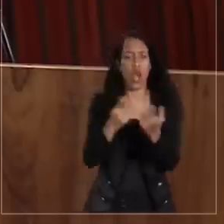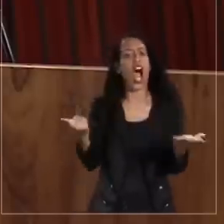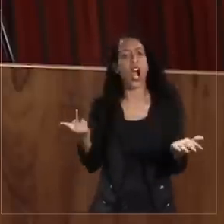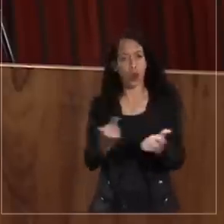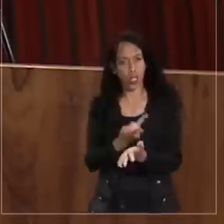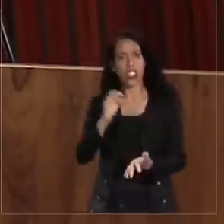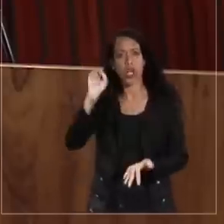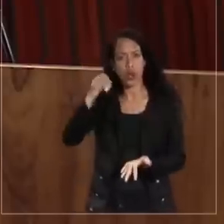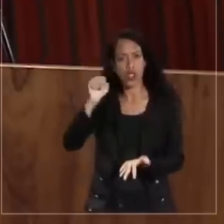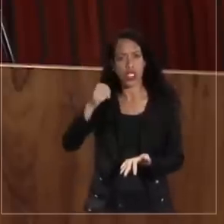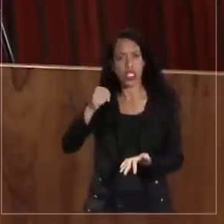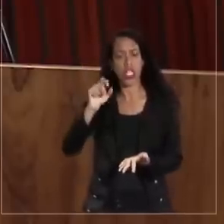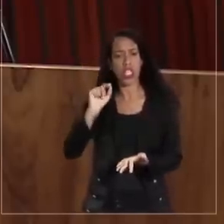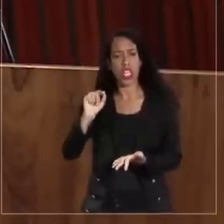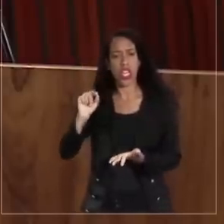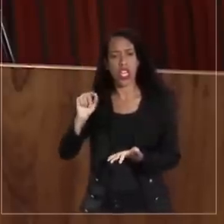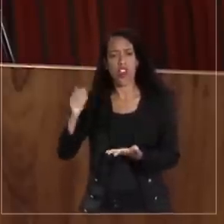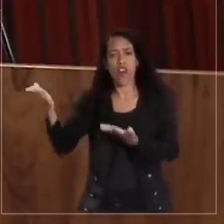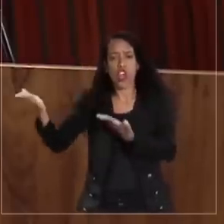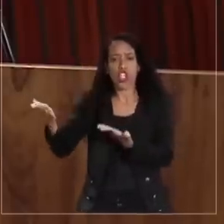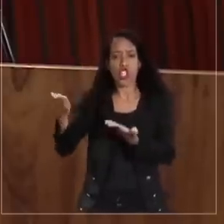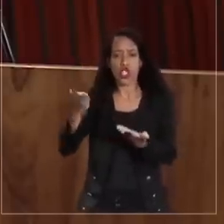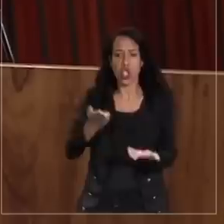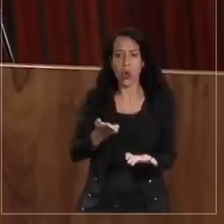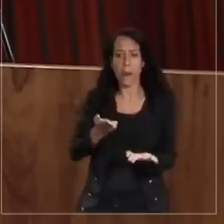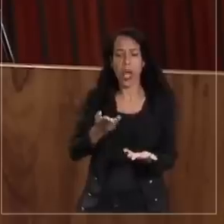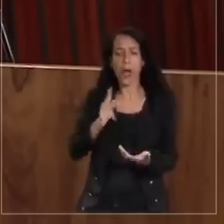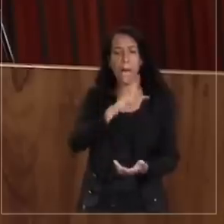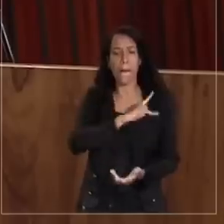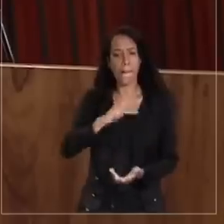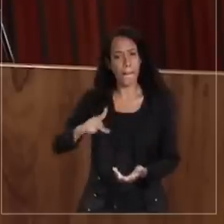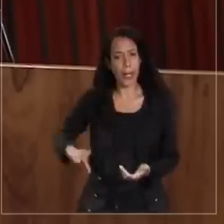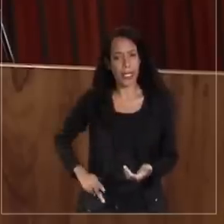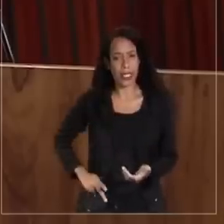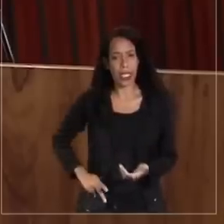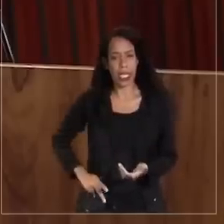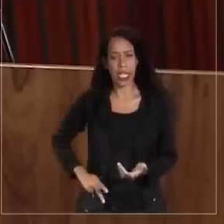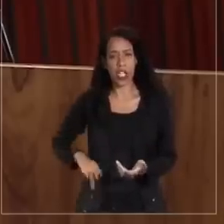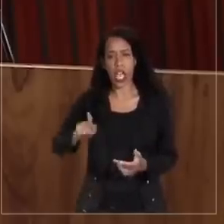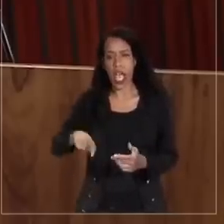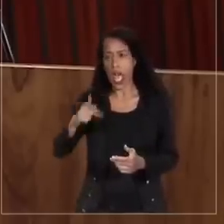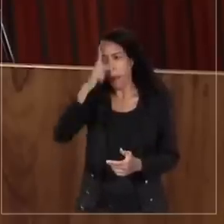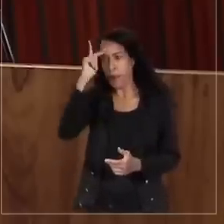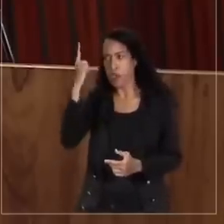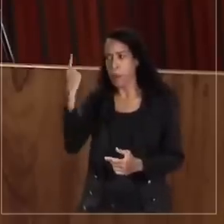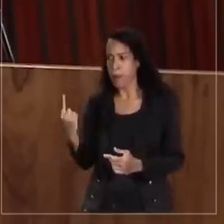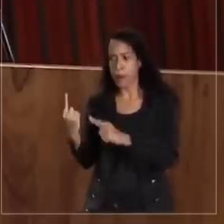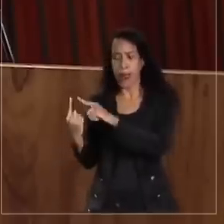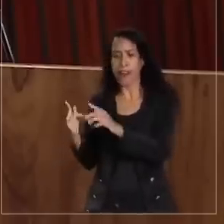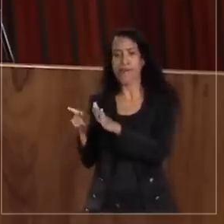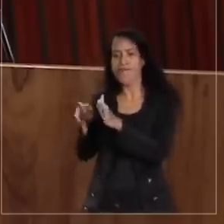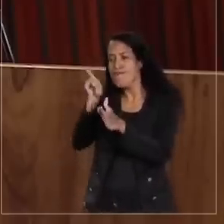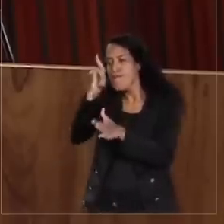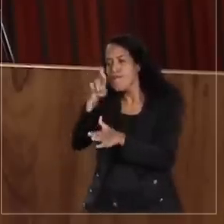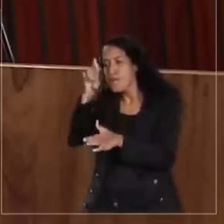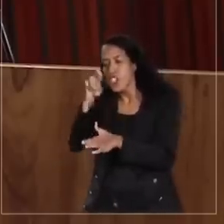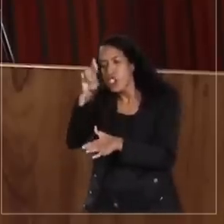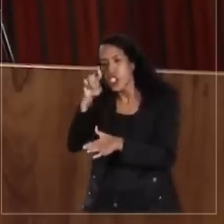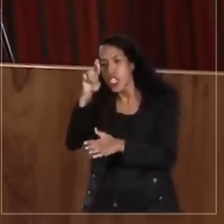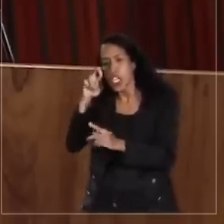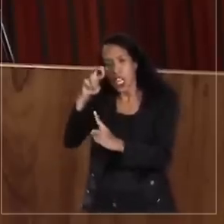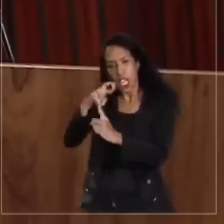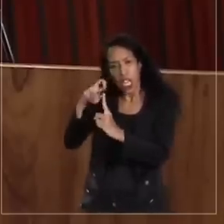convocada pelo então presidente da República, que é aqui o primeiro investigado. O teor